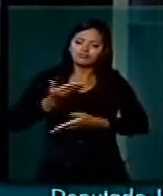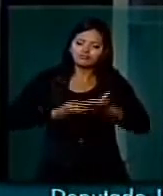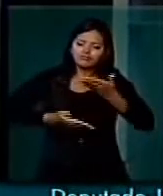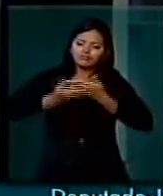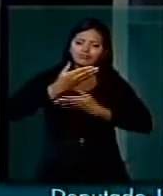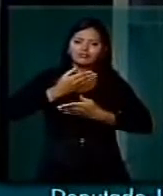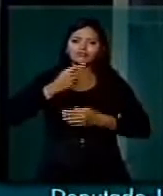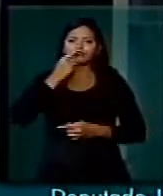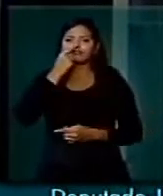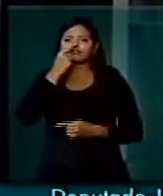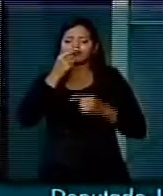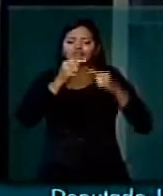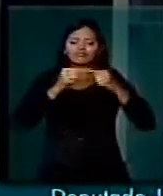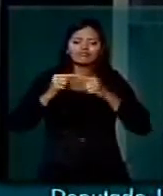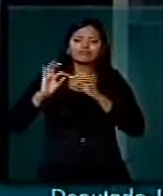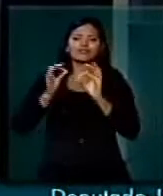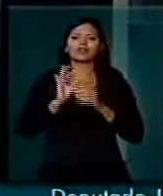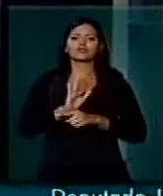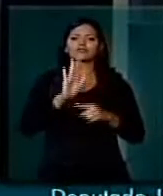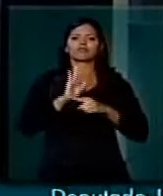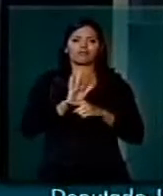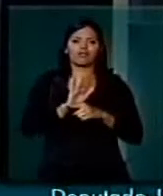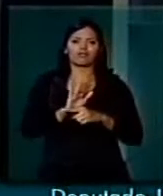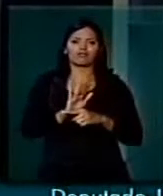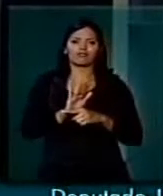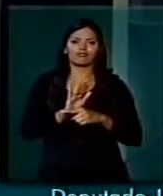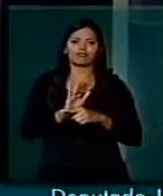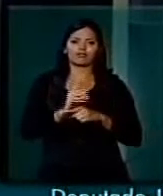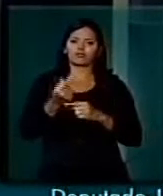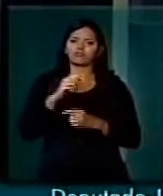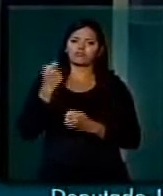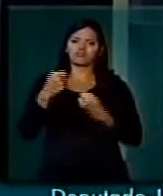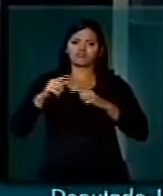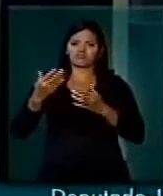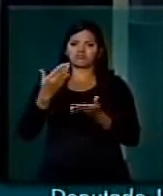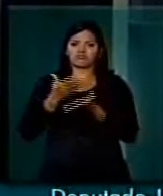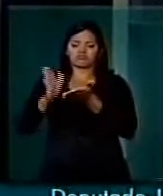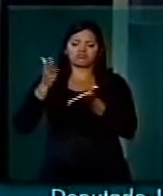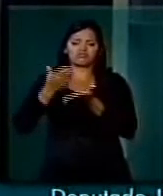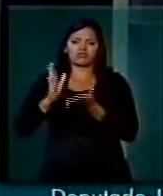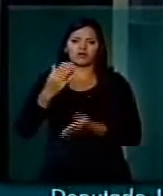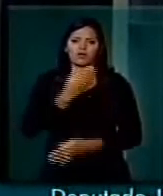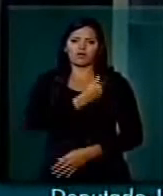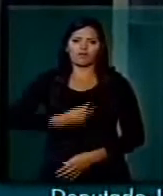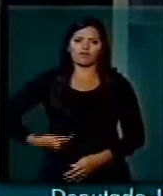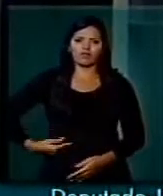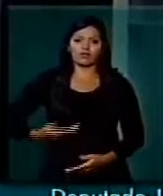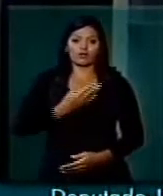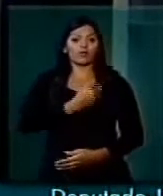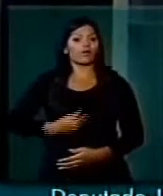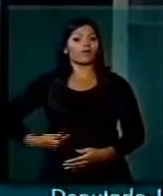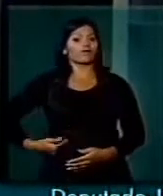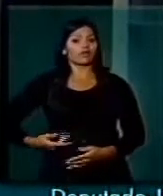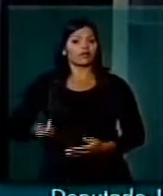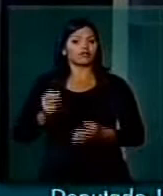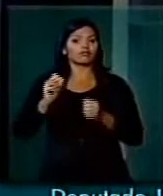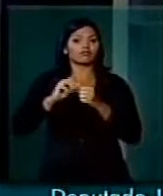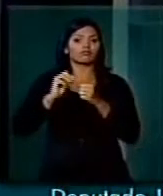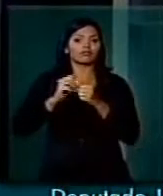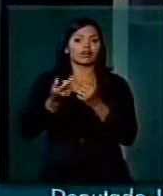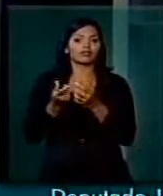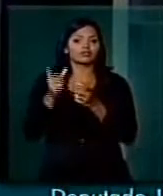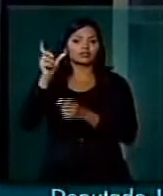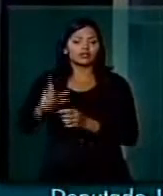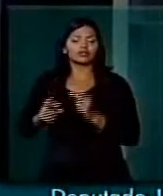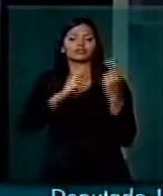fraternidade, dando a sua contribuição, independente do governo. O governo faz o seu papel, mas diversas